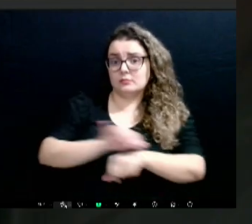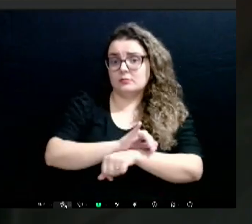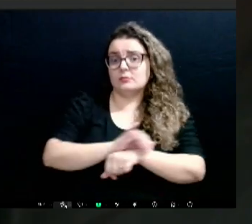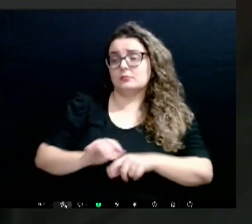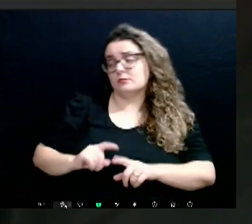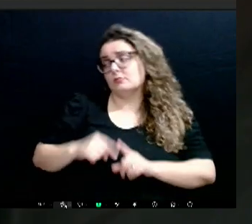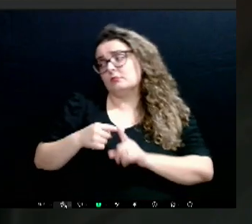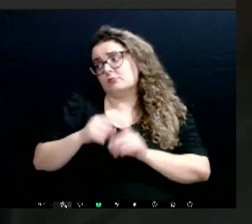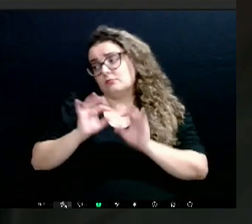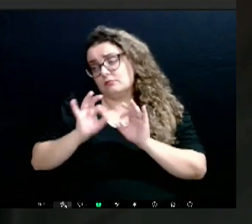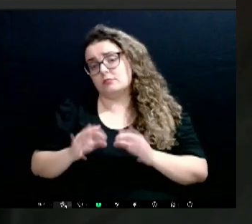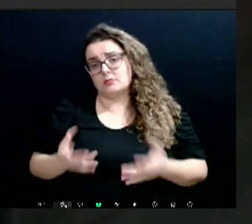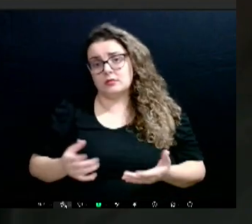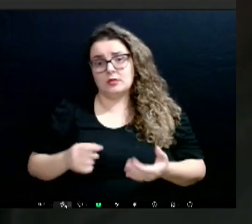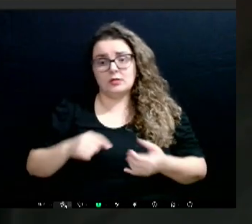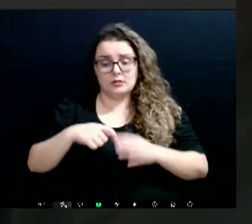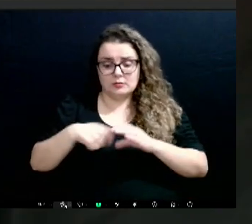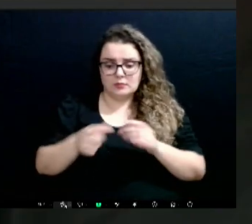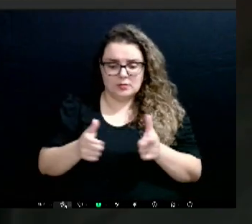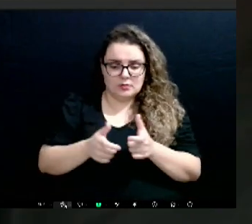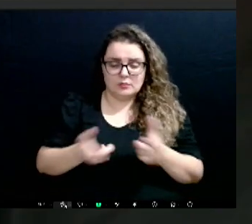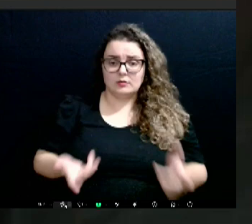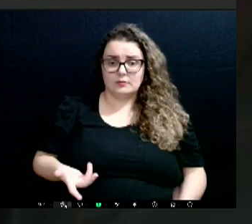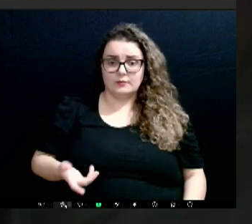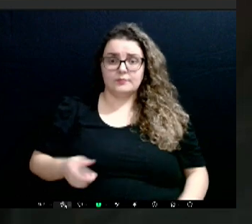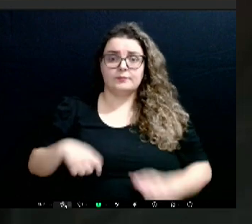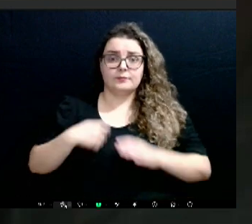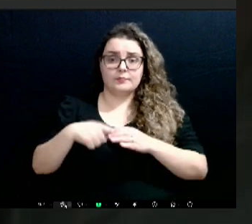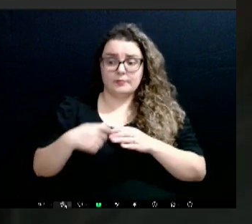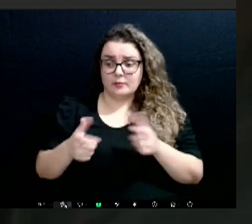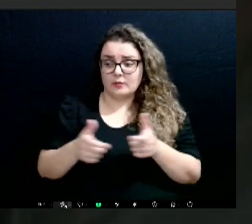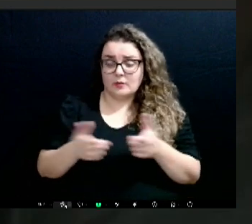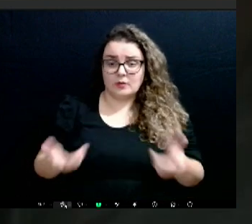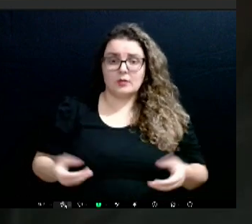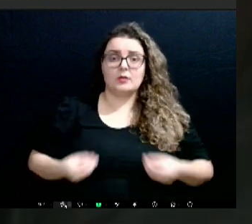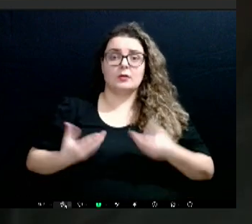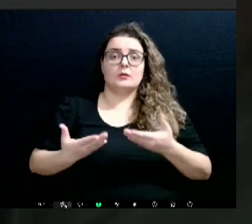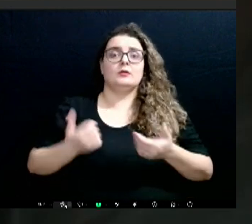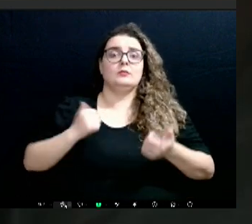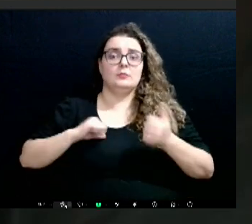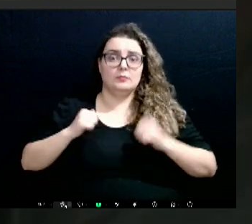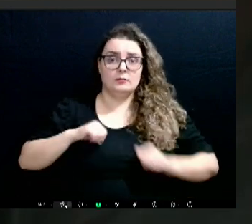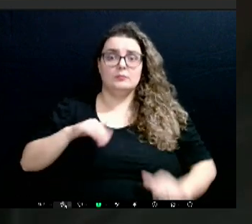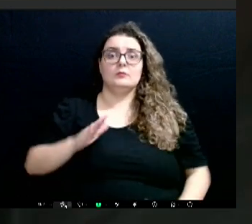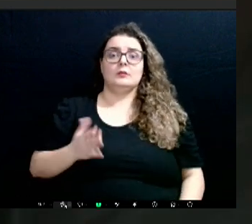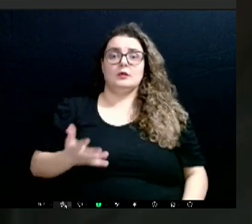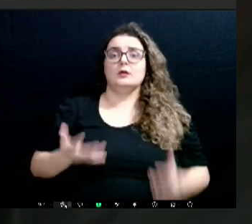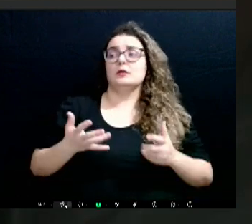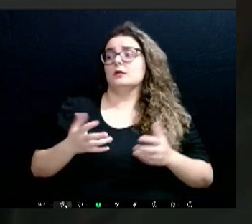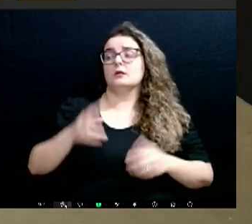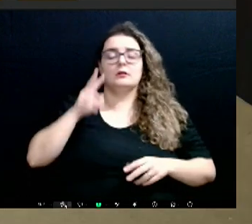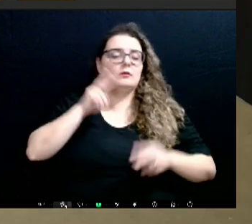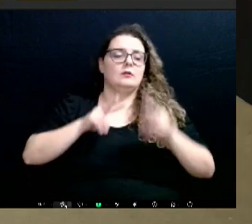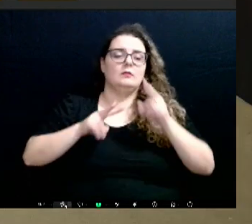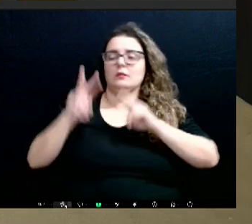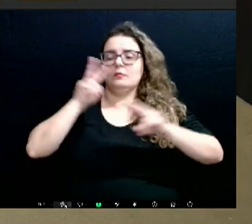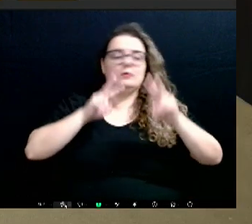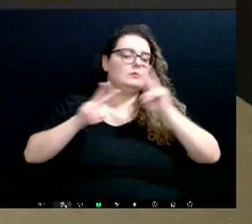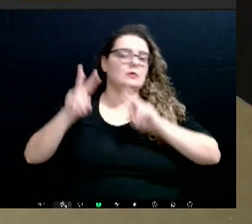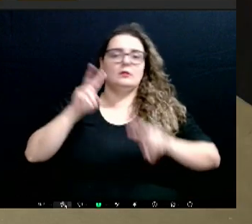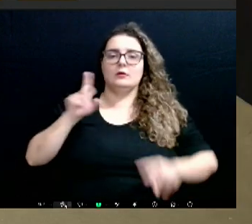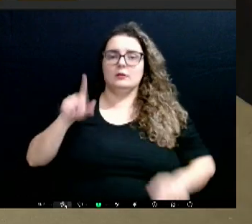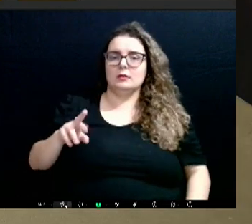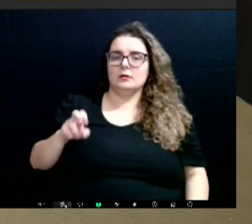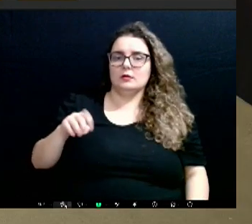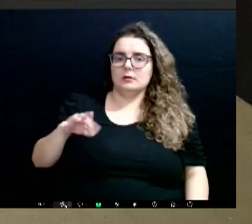vídeos curtos, e esses vídeos curtos acabam trazendo mais ansiedade para a gente quer ver mais e mais e mais e mais, né, Renata? É isso